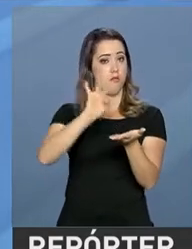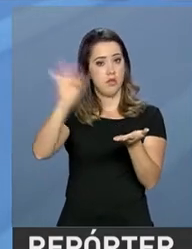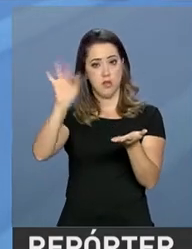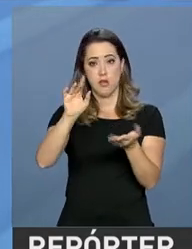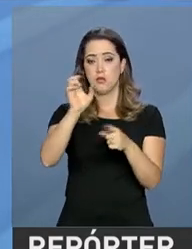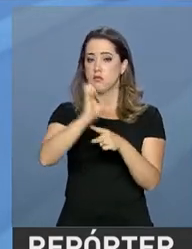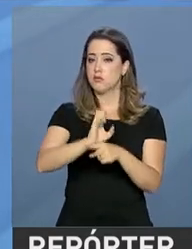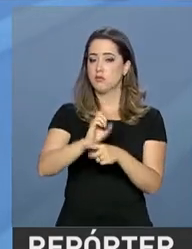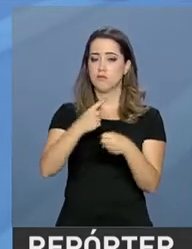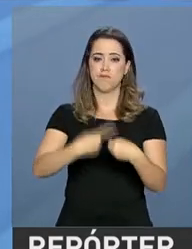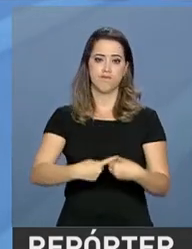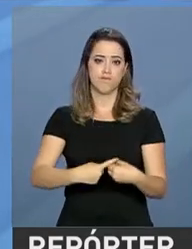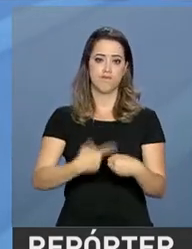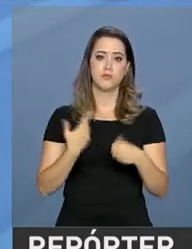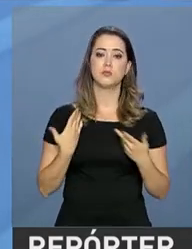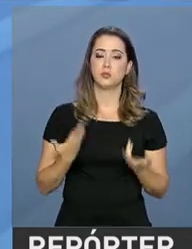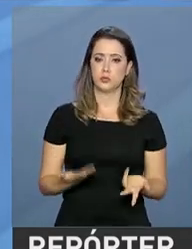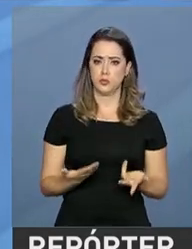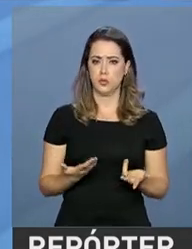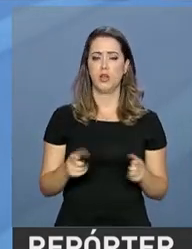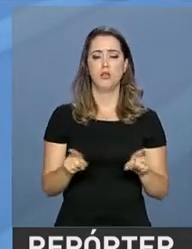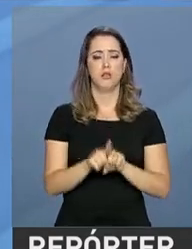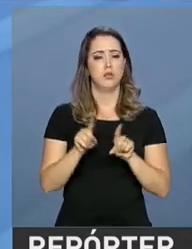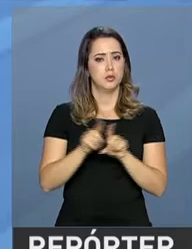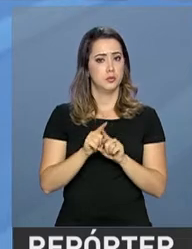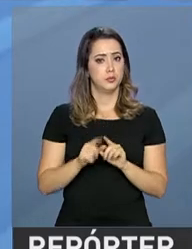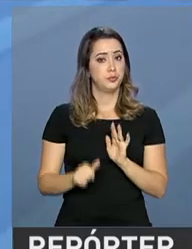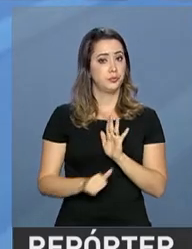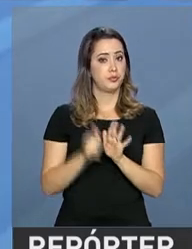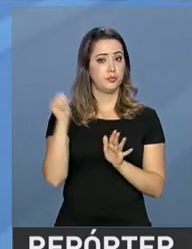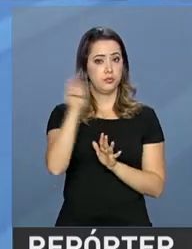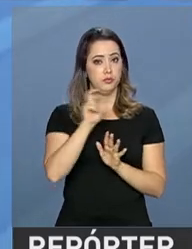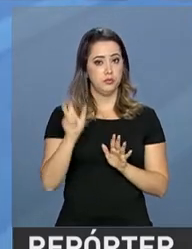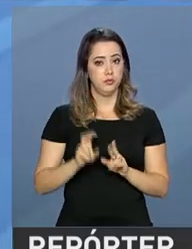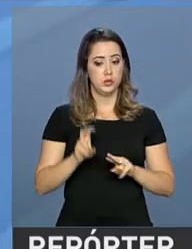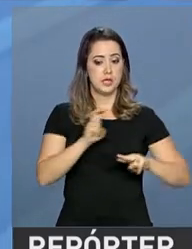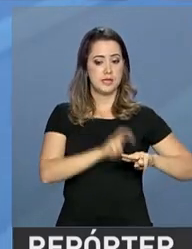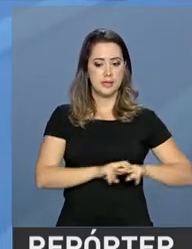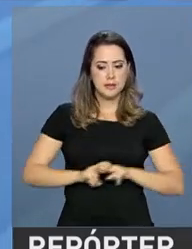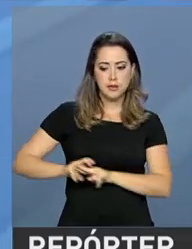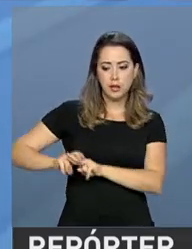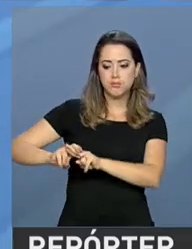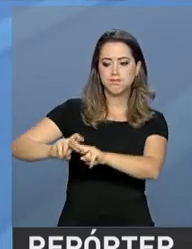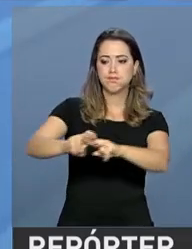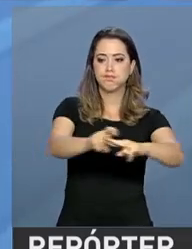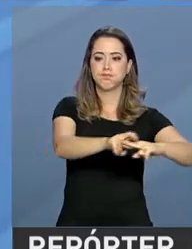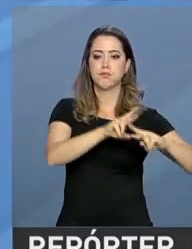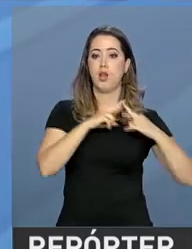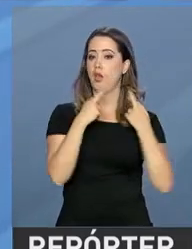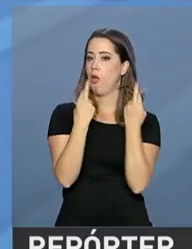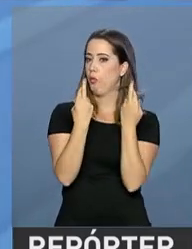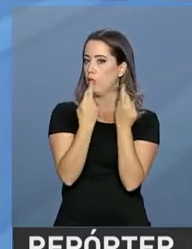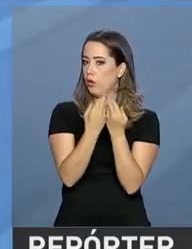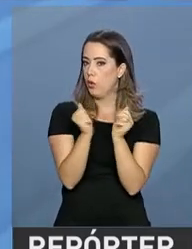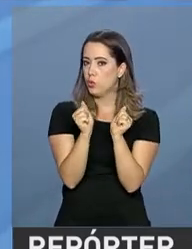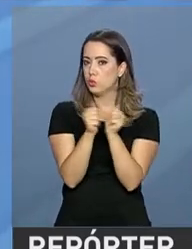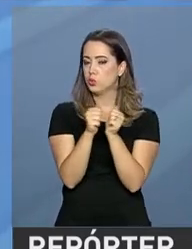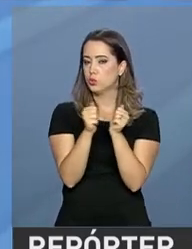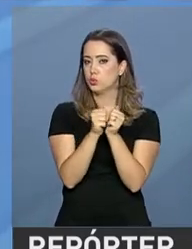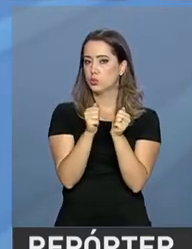e municipal e por fim pela primeira vez sentar-se-ão para fazer formular uma política de segurança pública